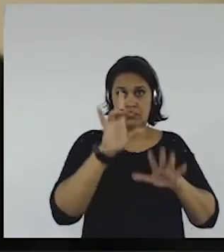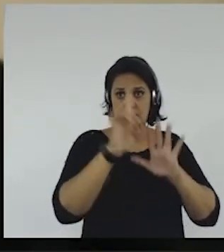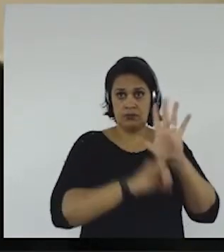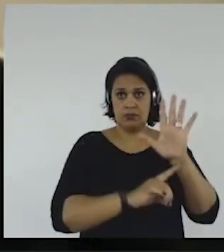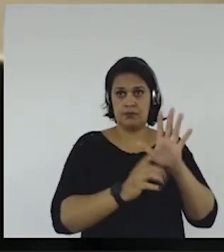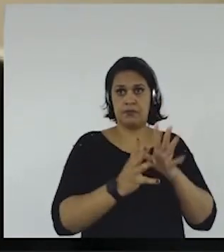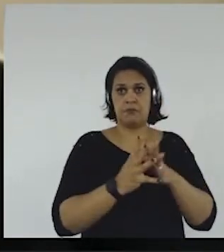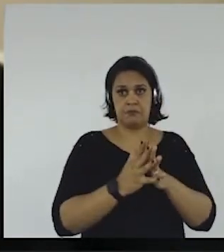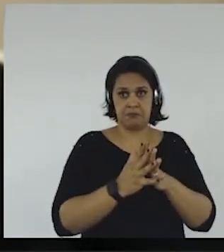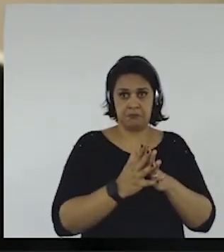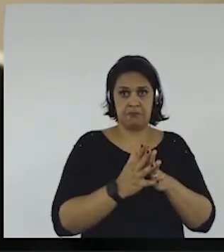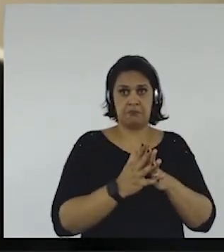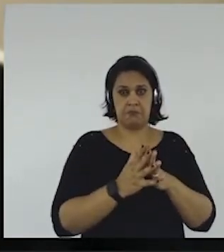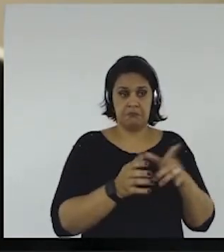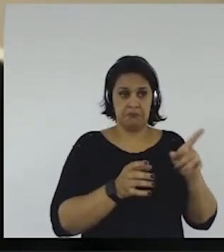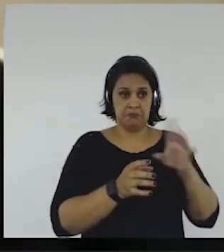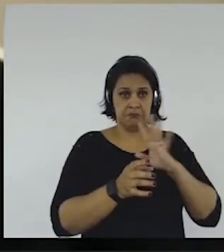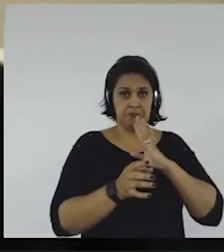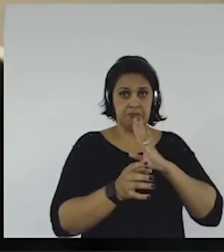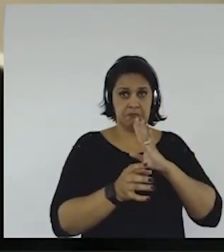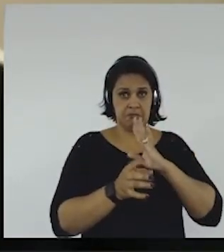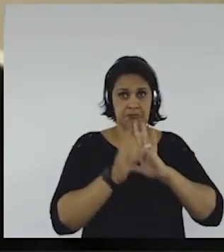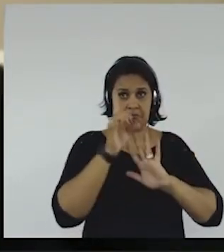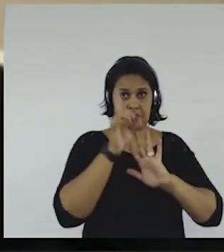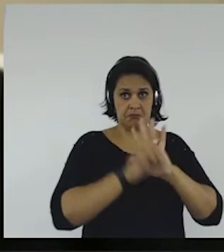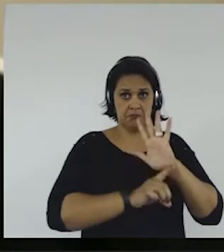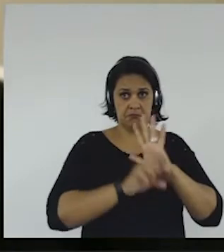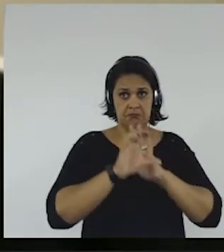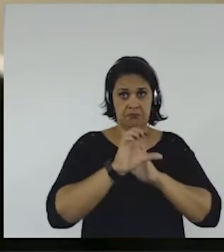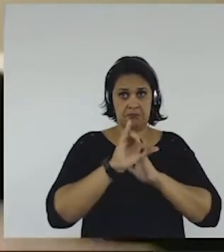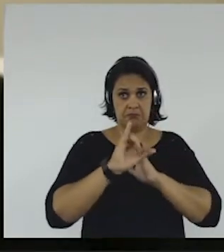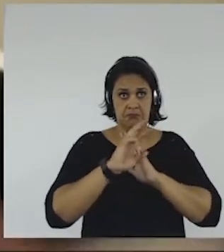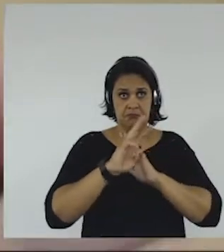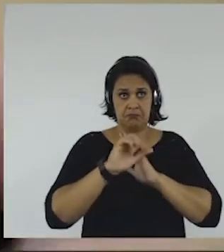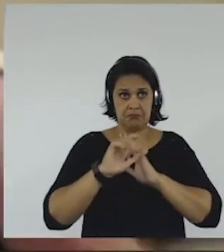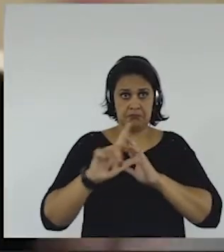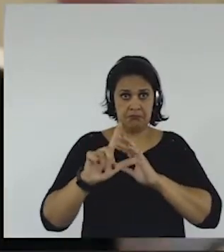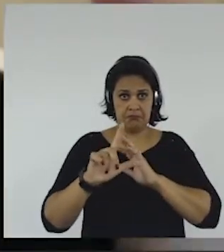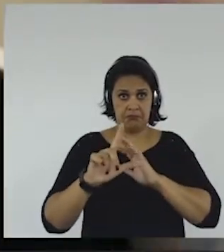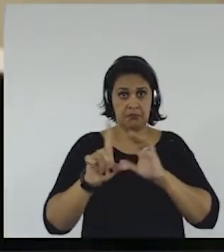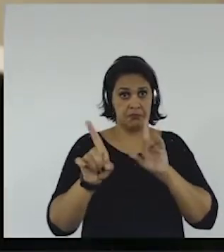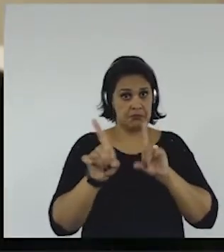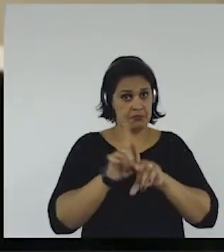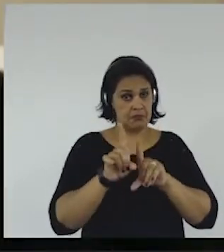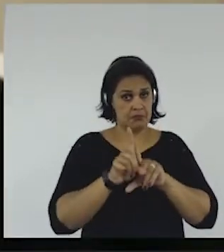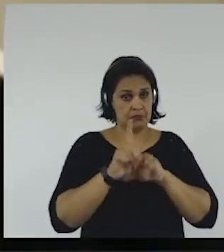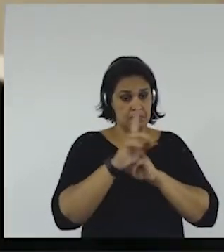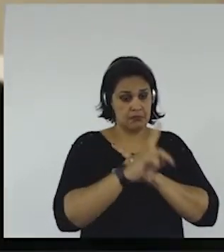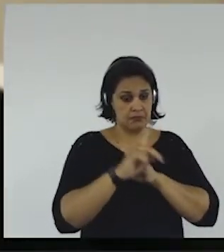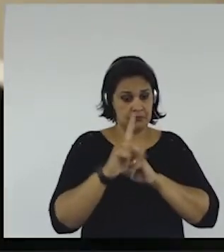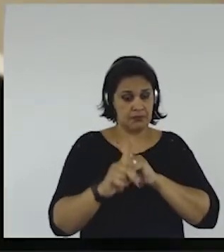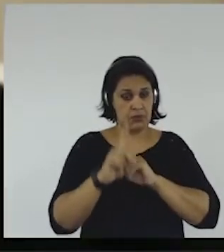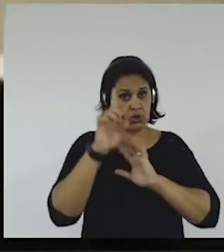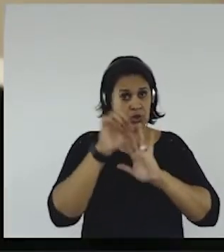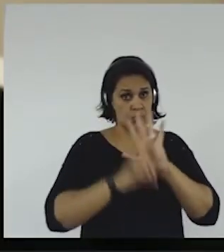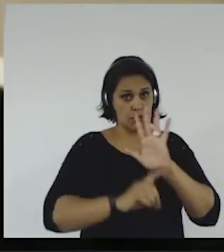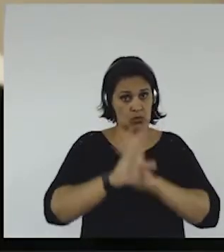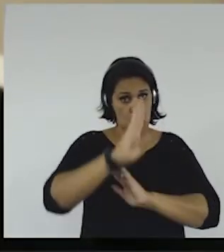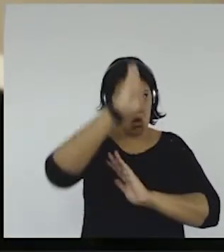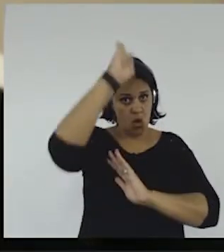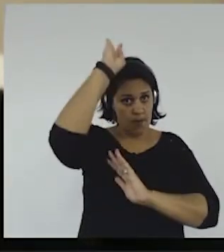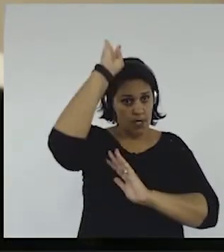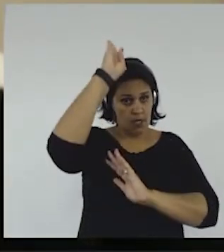Ele, que conhecia direito civil profundamente, era também professor de direito romano na